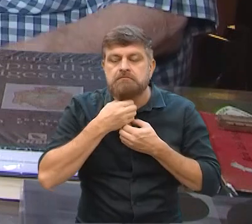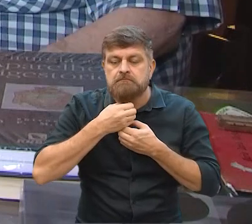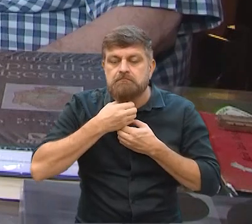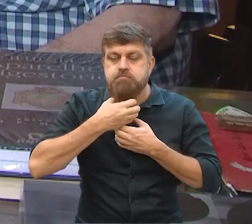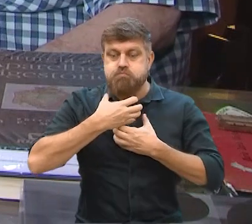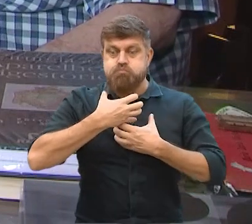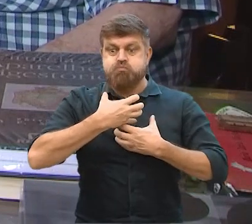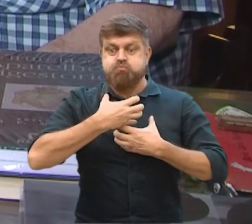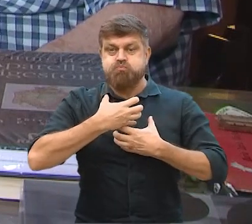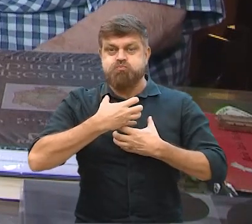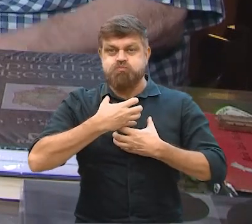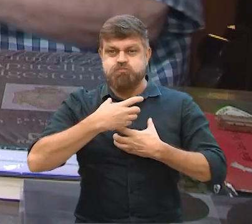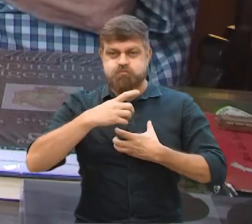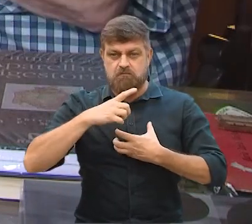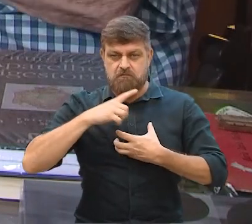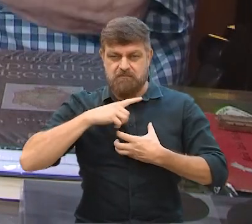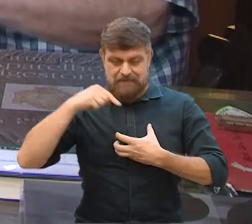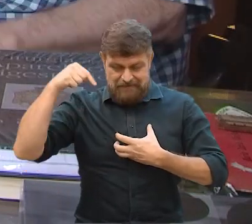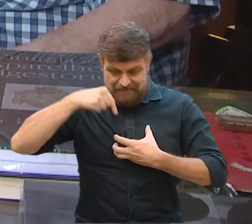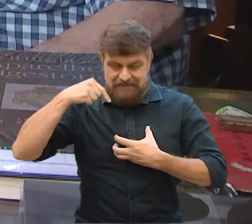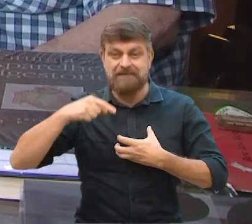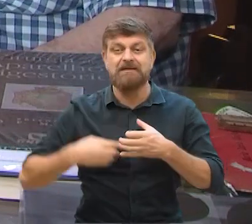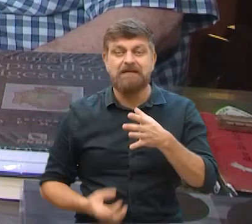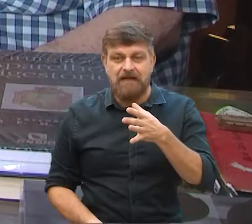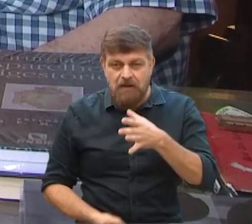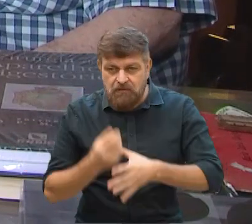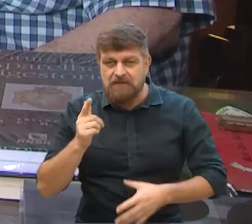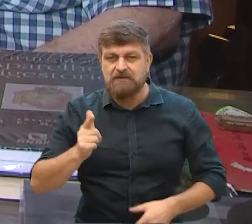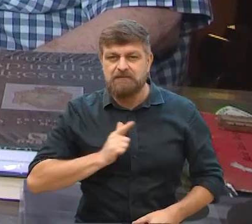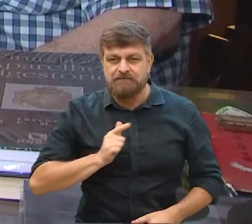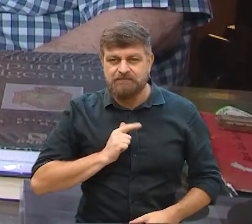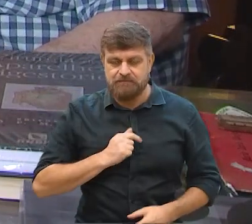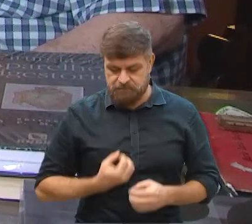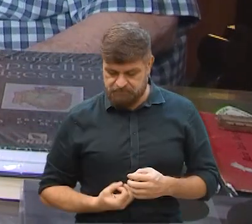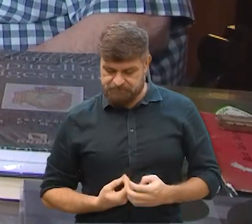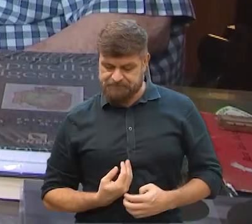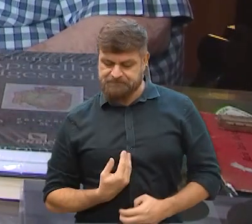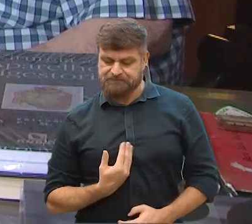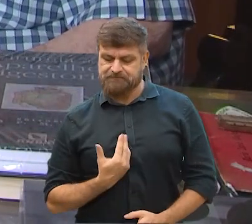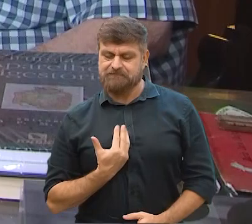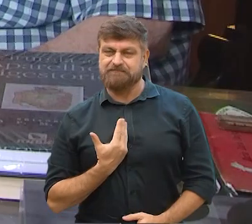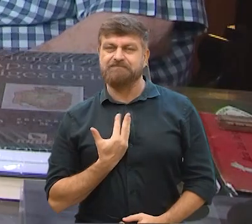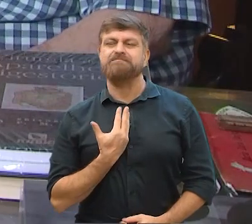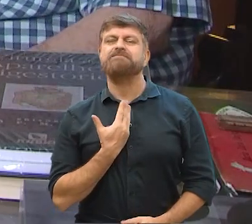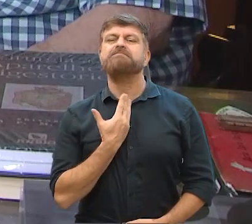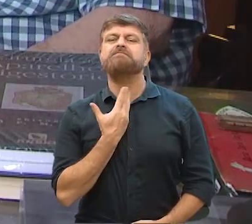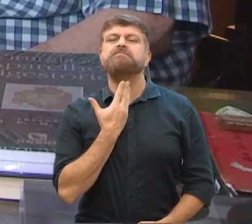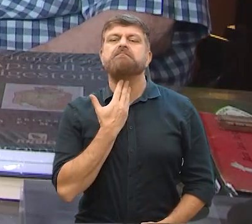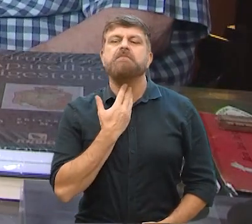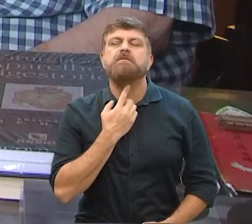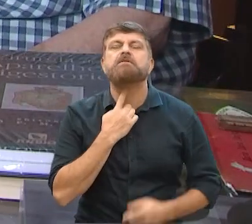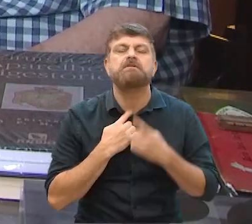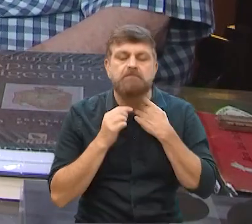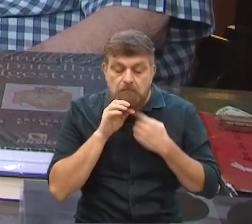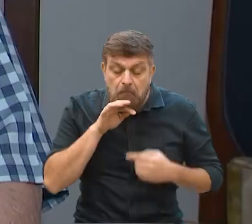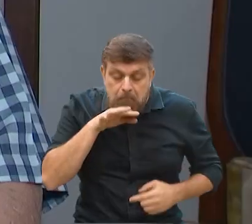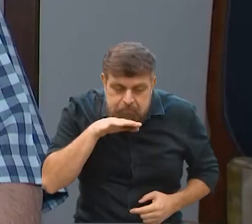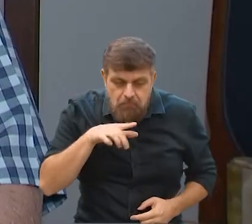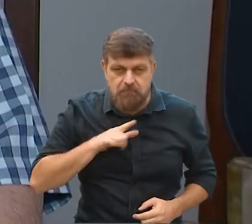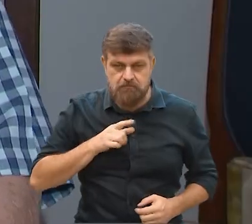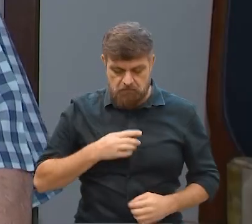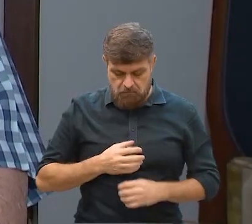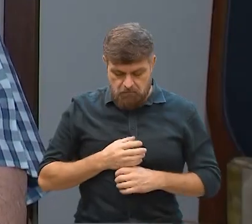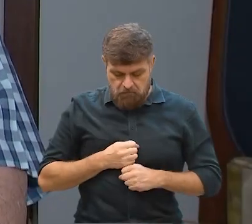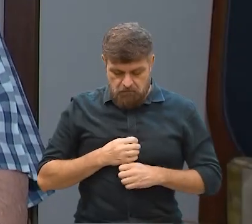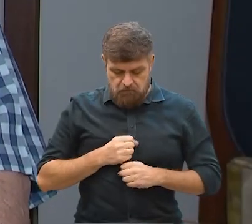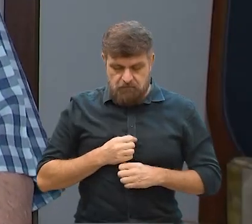esôfago, chama mega-esôfago, que dilata o esôfago. Nesse mega-esôfago nós temos essas ondas terciárias. Aí faz essa inversão. Essa inversão. São ondas